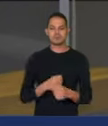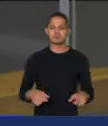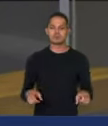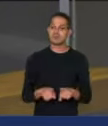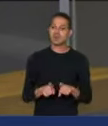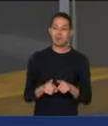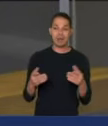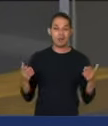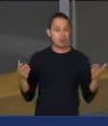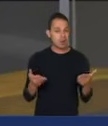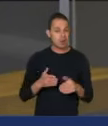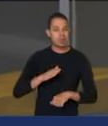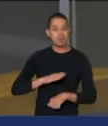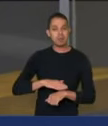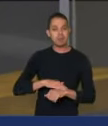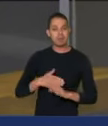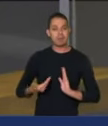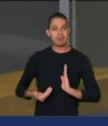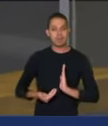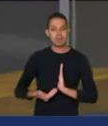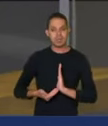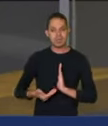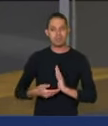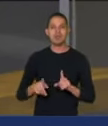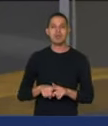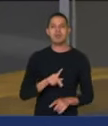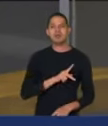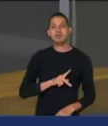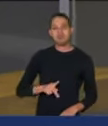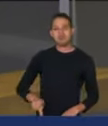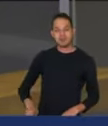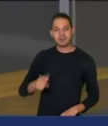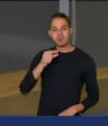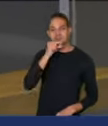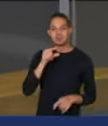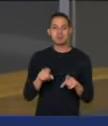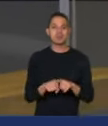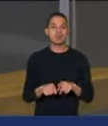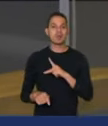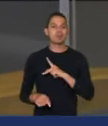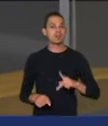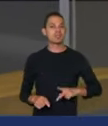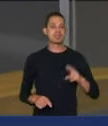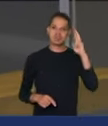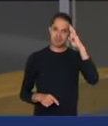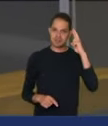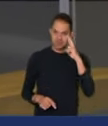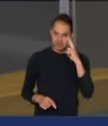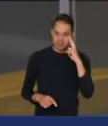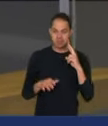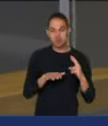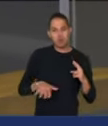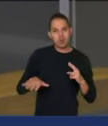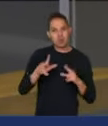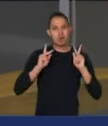momento da Câmara dos Deputados, do presidente Arthur Lira e do presidente do Senado, Rodrigo Pacheco, de ter uma